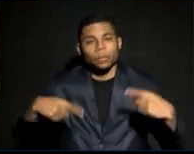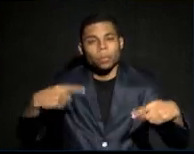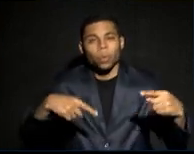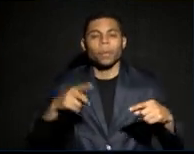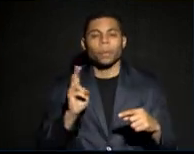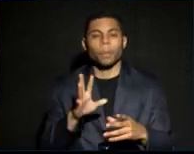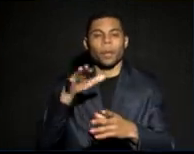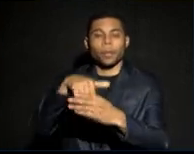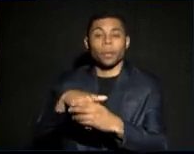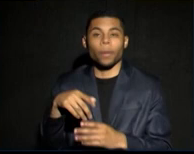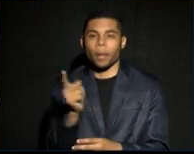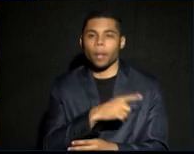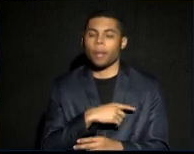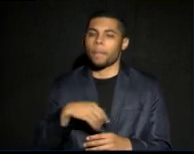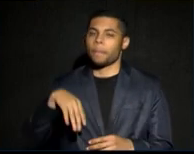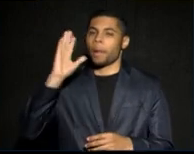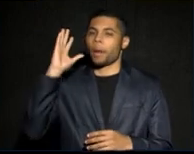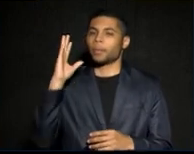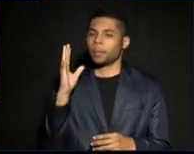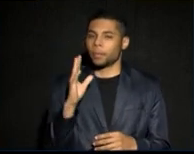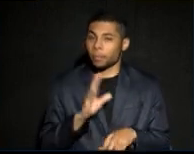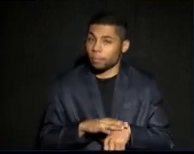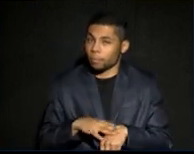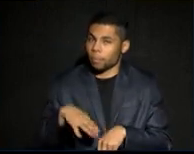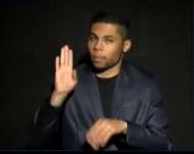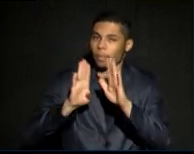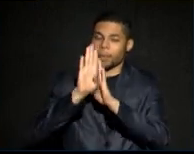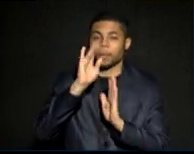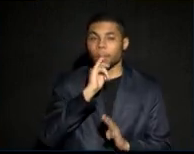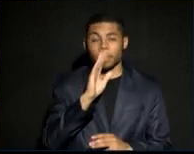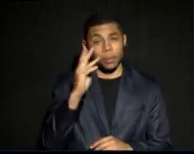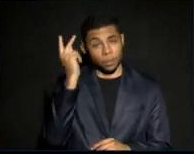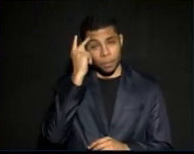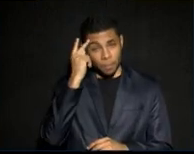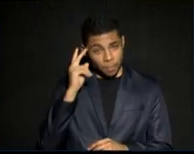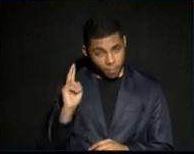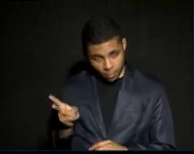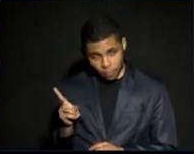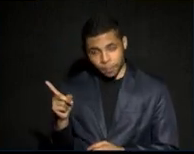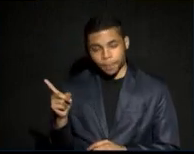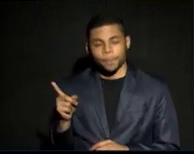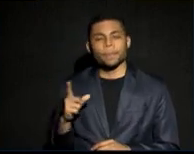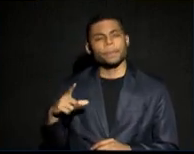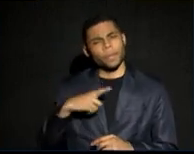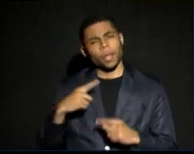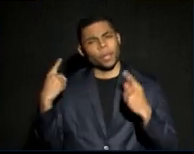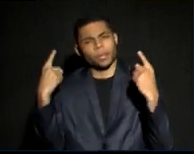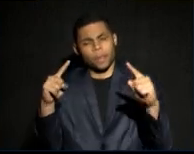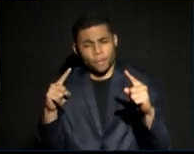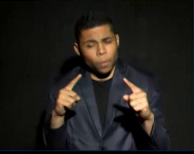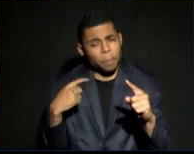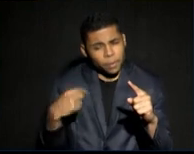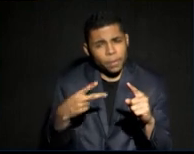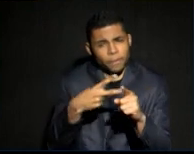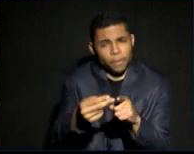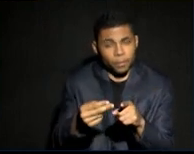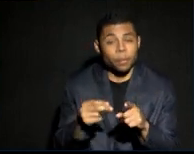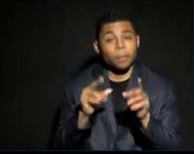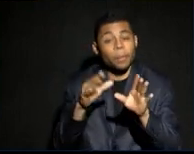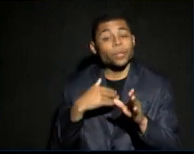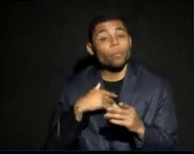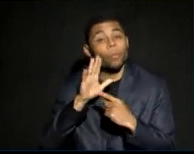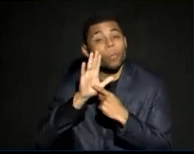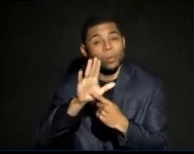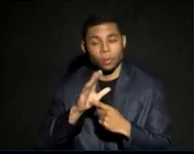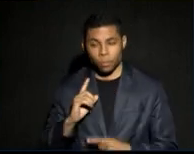eleição ele cresce no período eleitoral é volto a dizer São Paulo tem eh desafios a serem vencidos mas eu vou